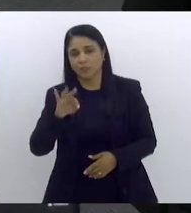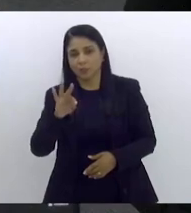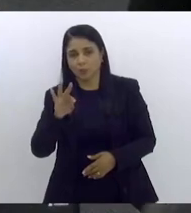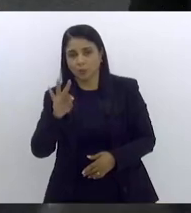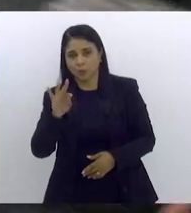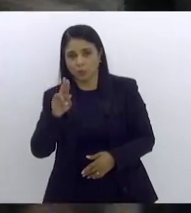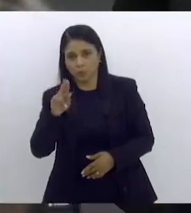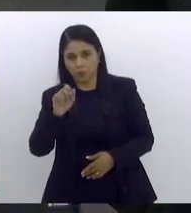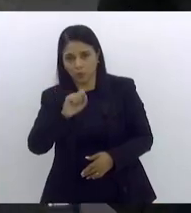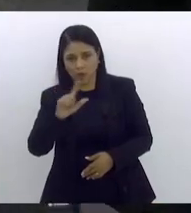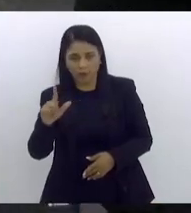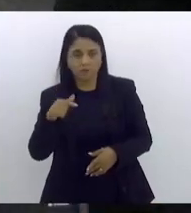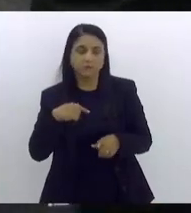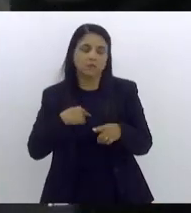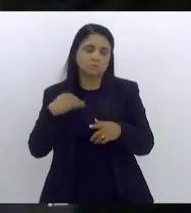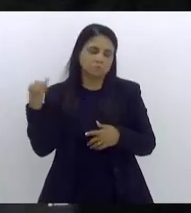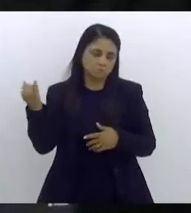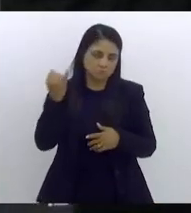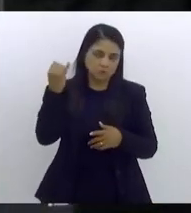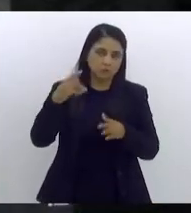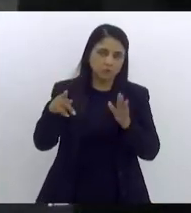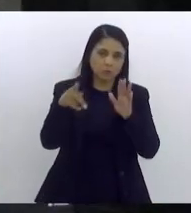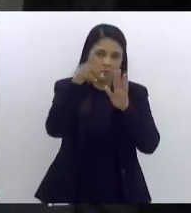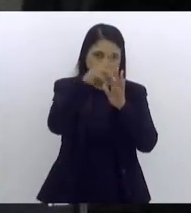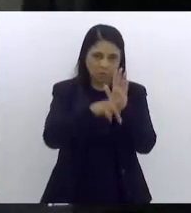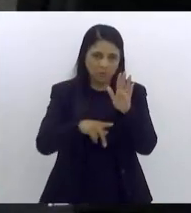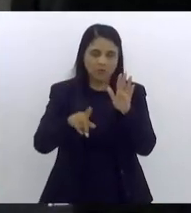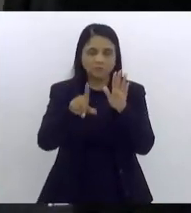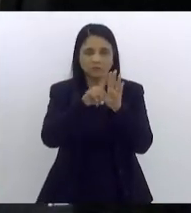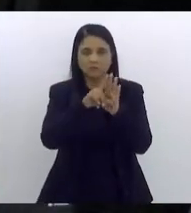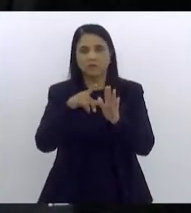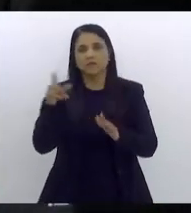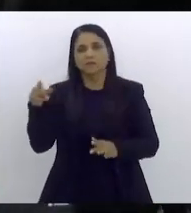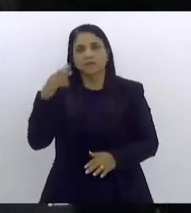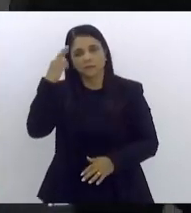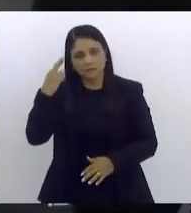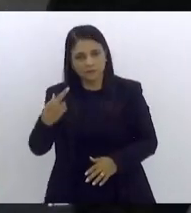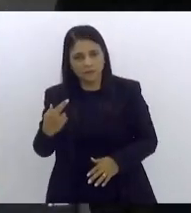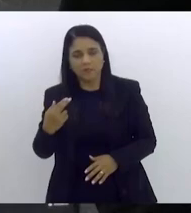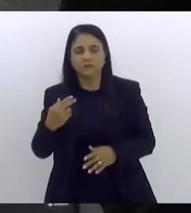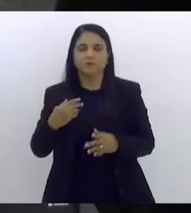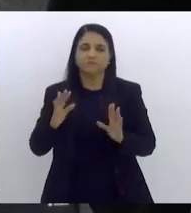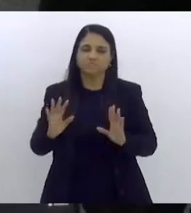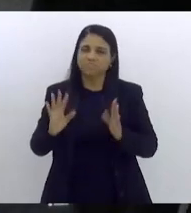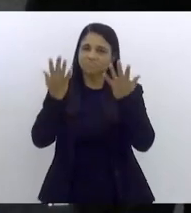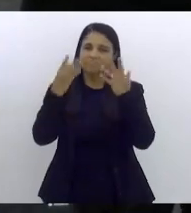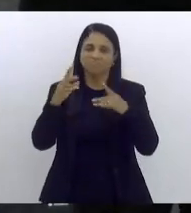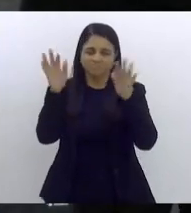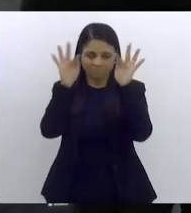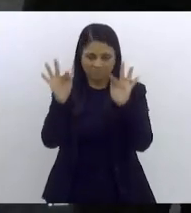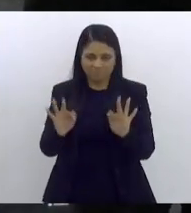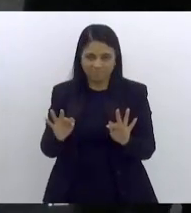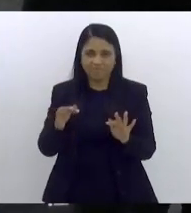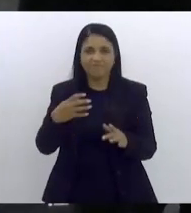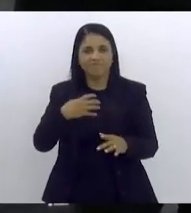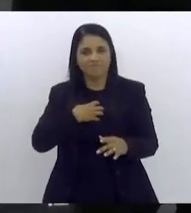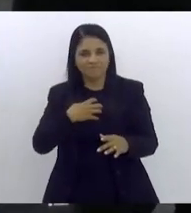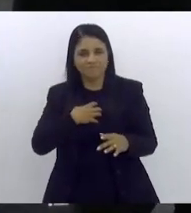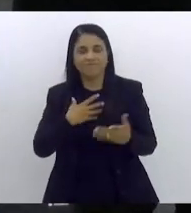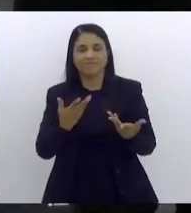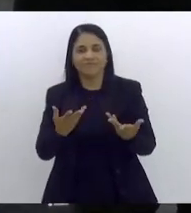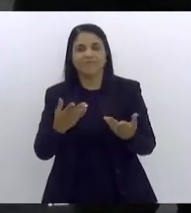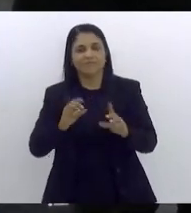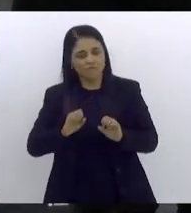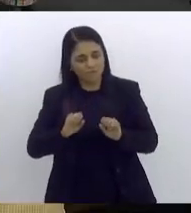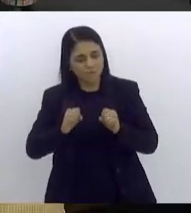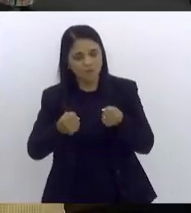importantíssimo o projeto da deputada Renata Souza, e fico feliz todo o povo do Santo, todas as nossas crenças e cultos saem daqui